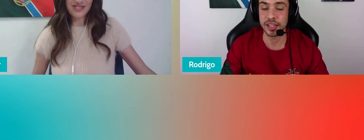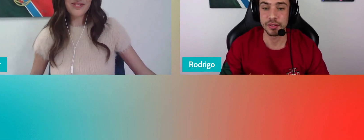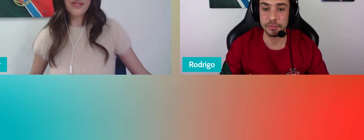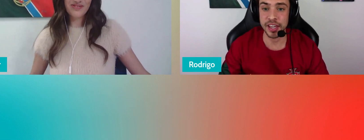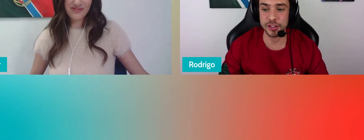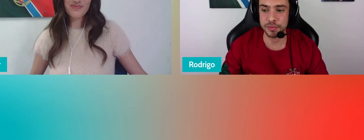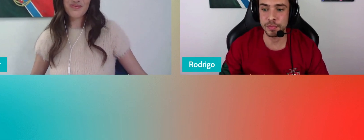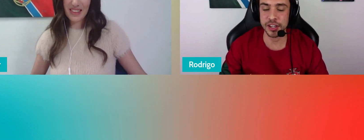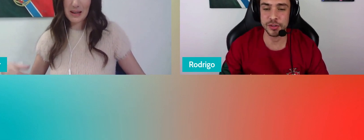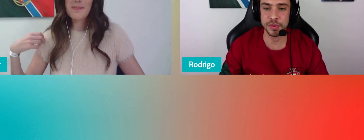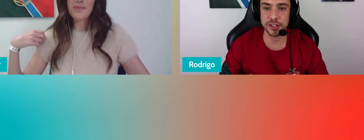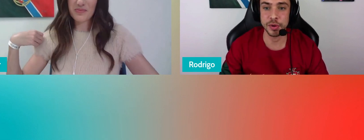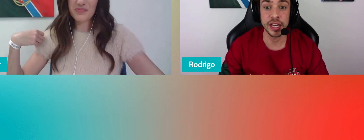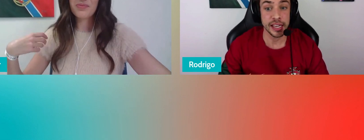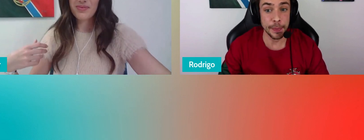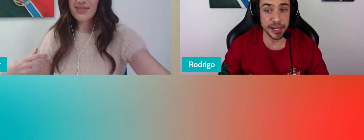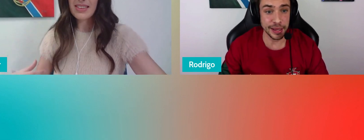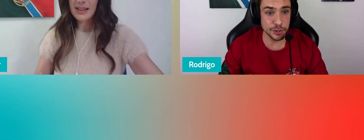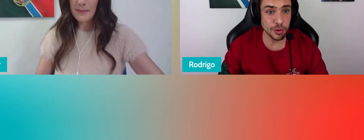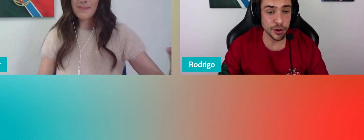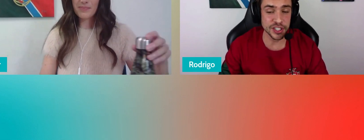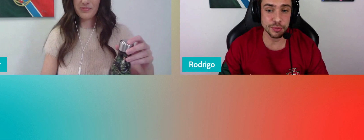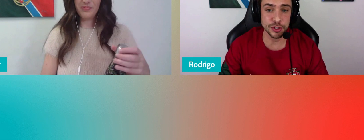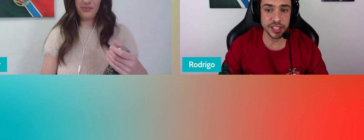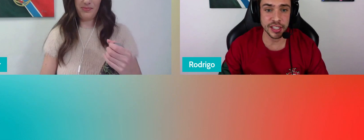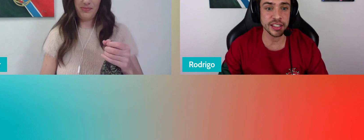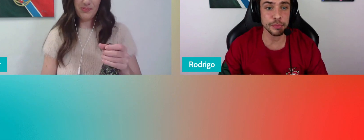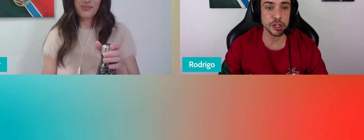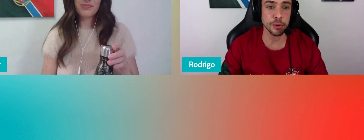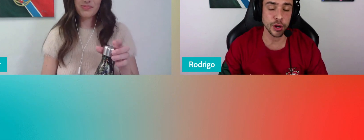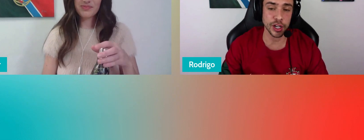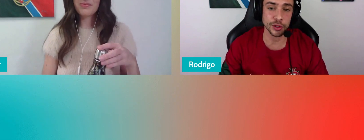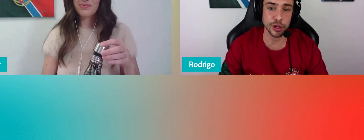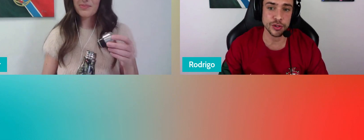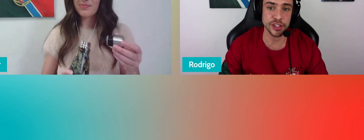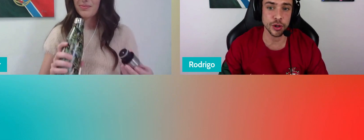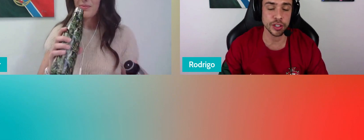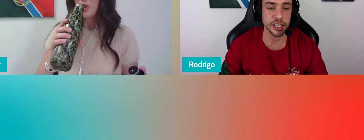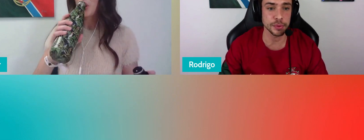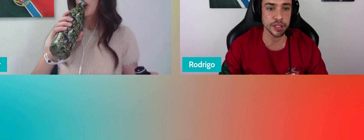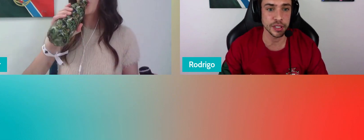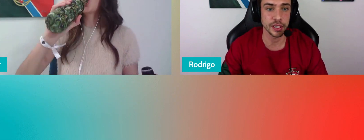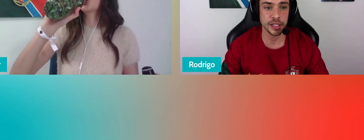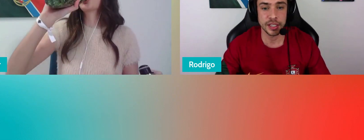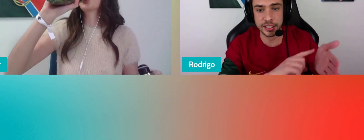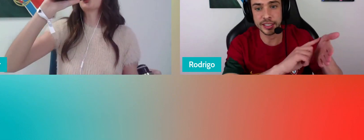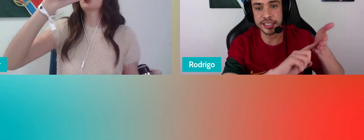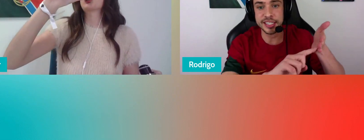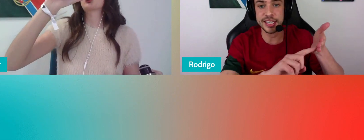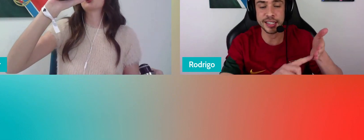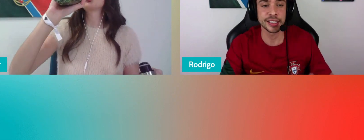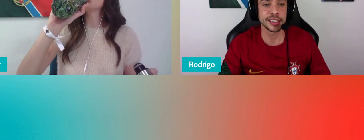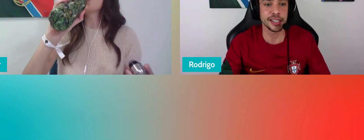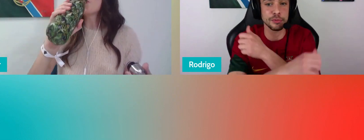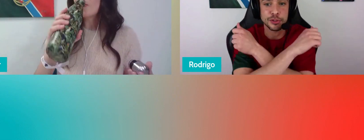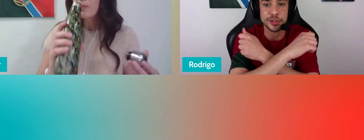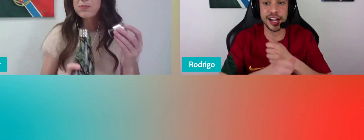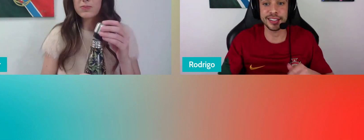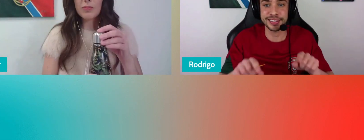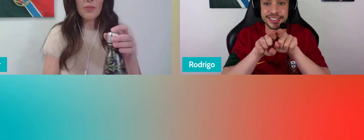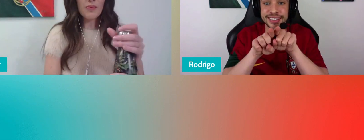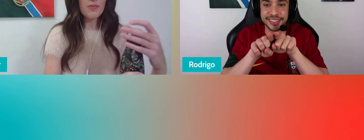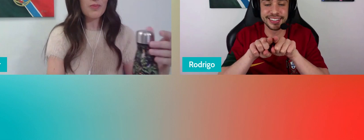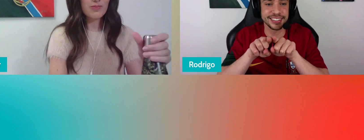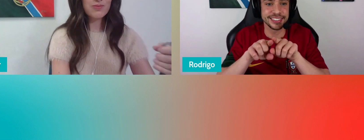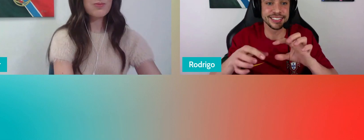é? Mesmo. E aprendemos uma coisa bonita. Temos que pôr agora no nosso videoclipe. Galiza e